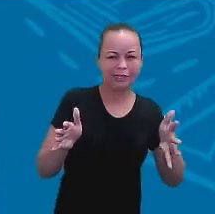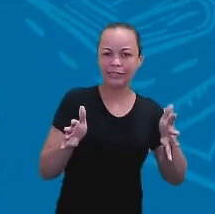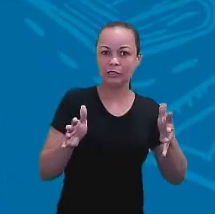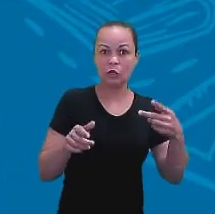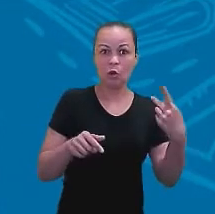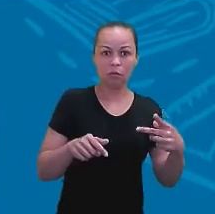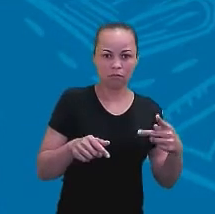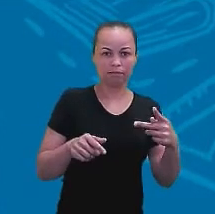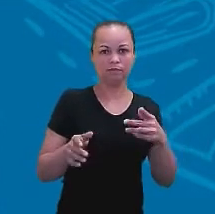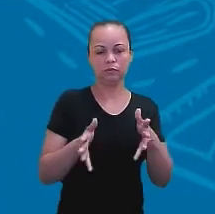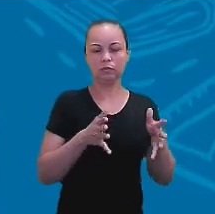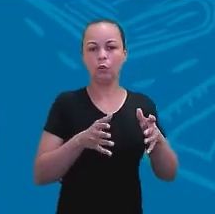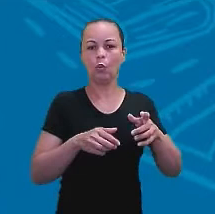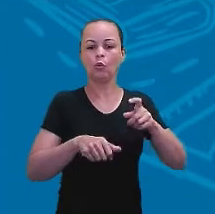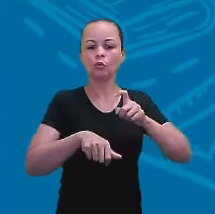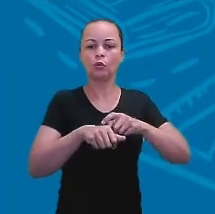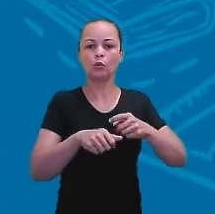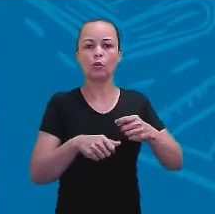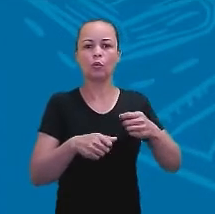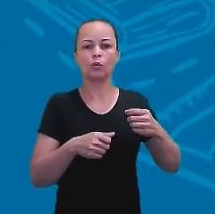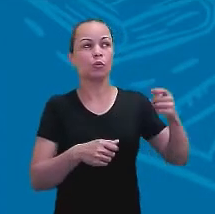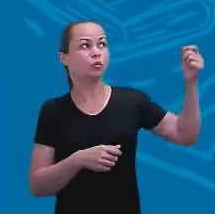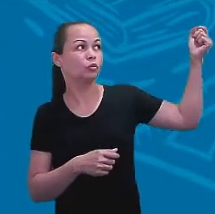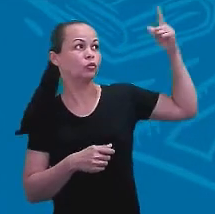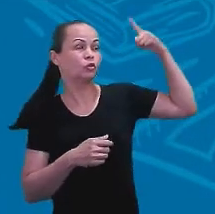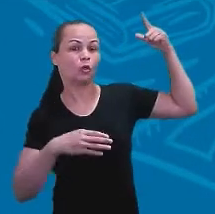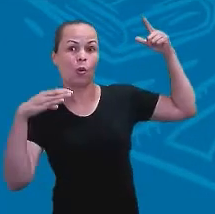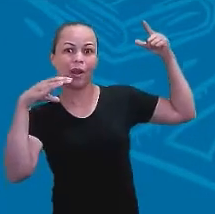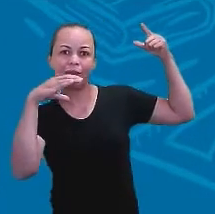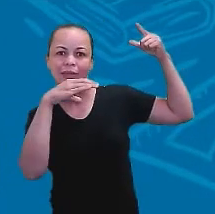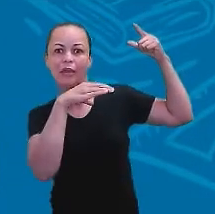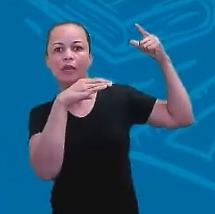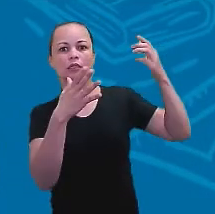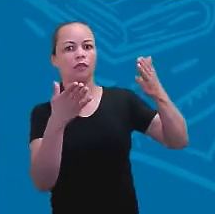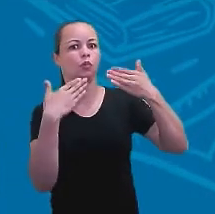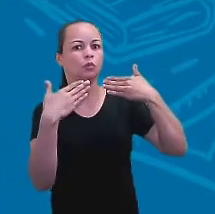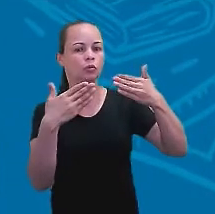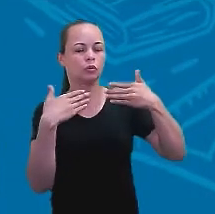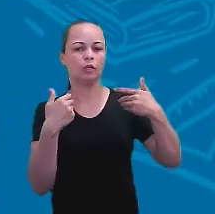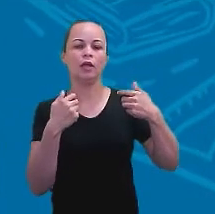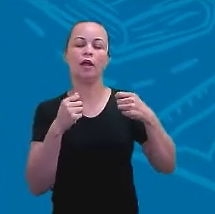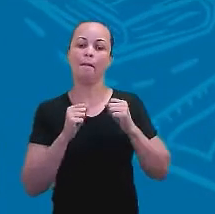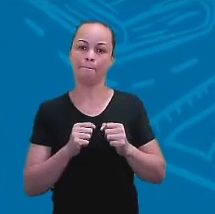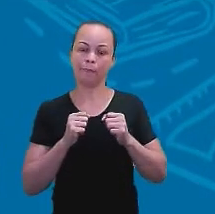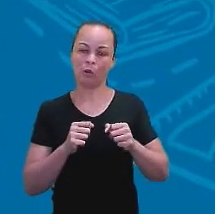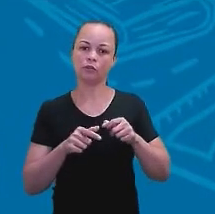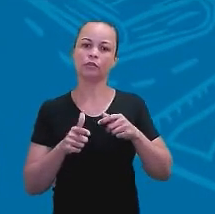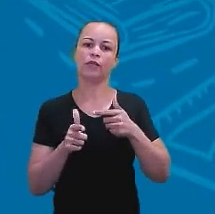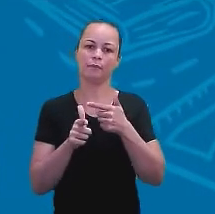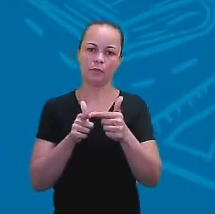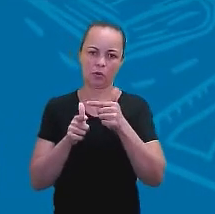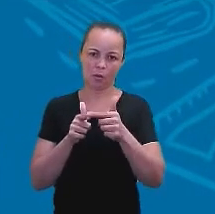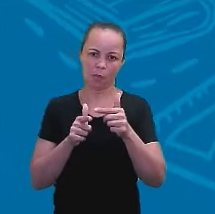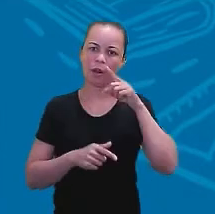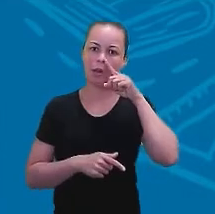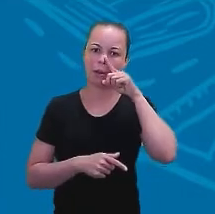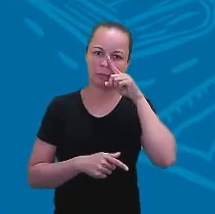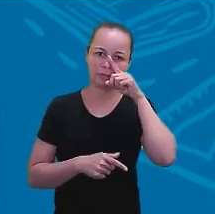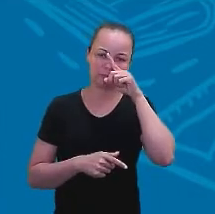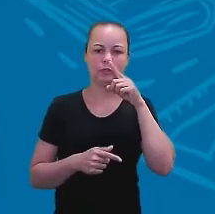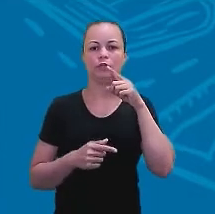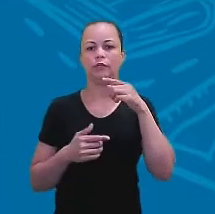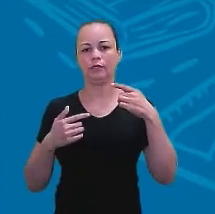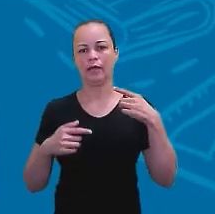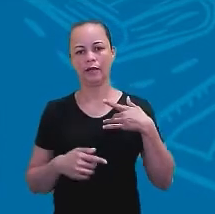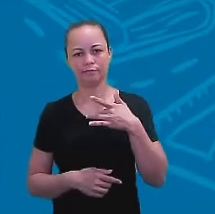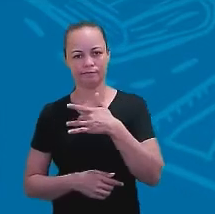aí onde o calor do sol ele é mais intenso e pode acabar prejudicando a nossa